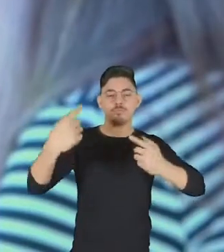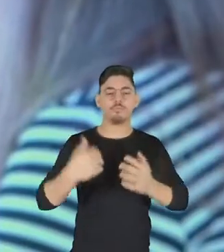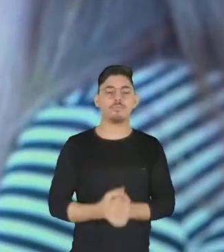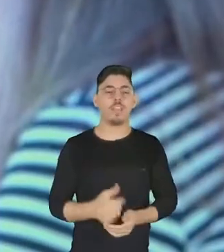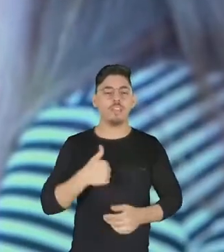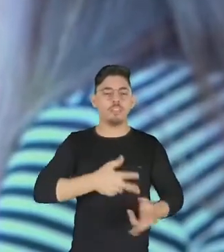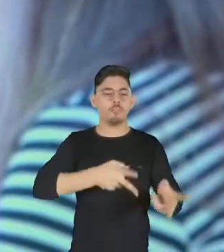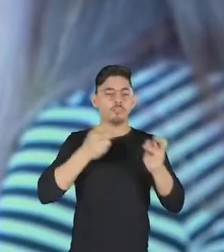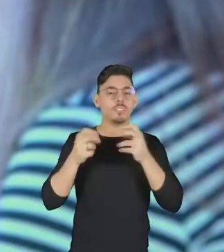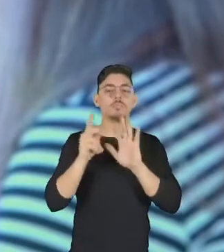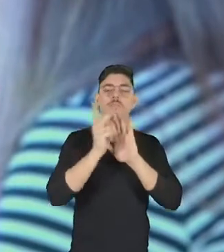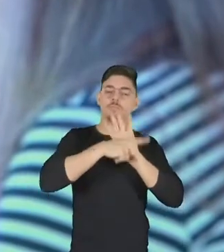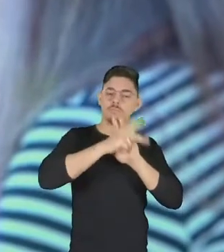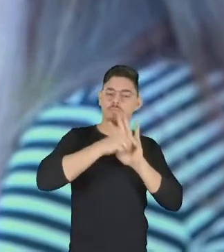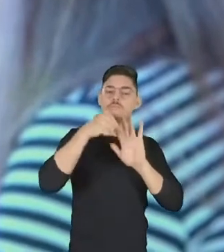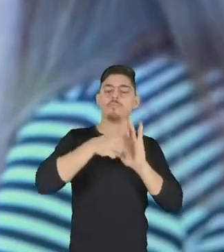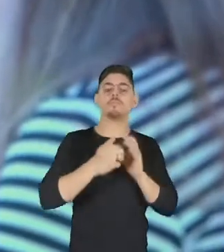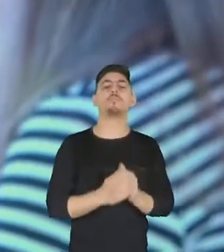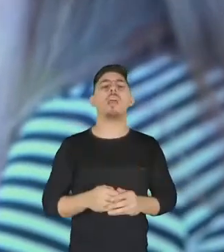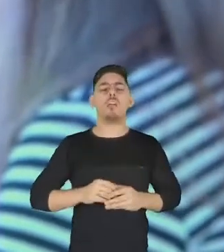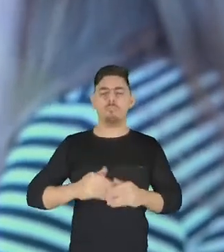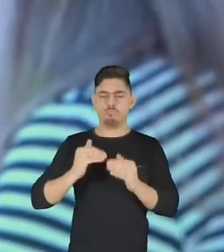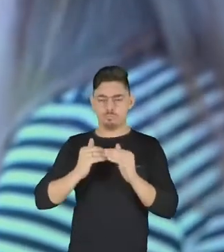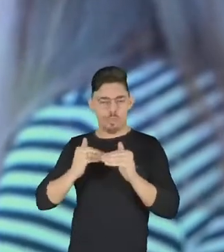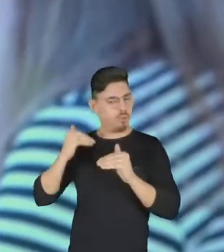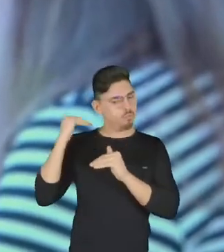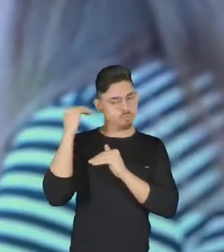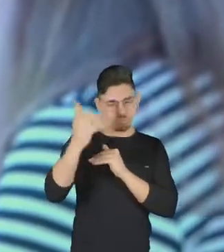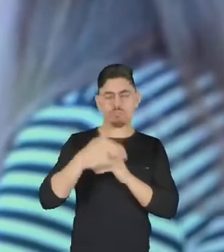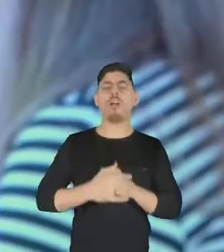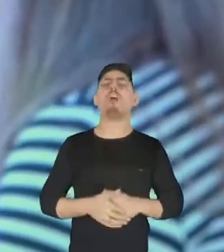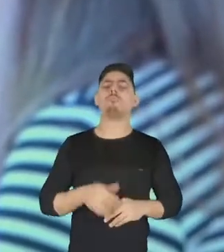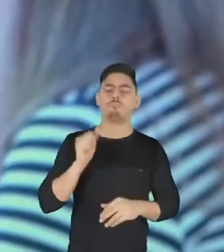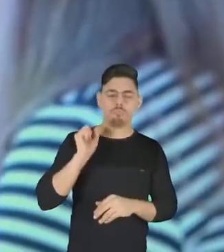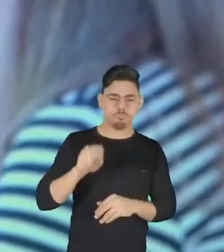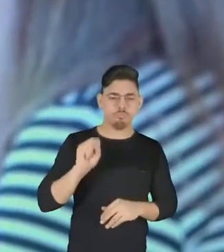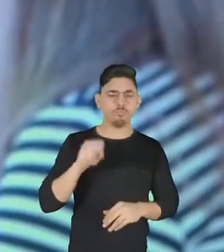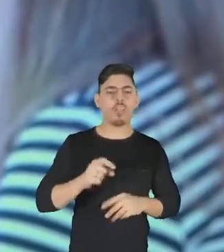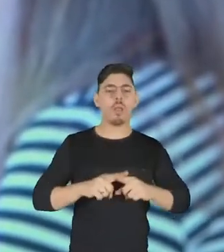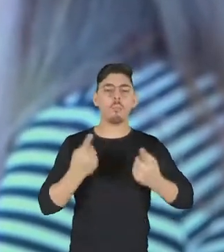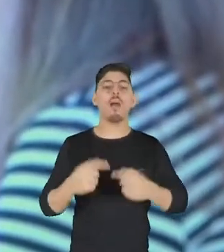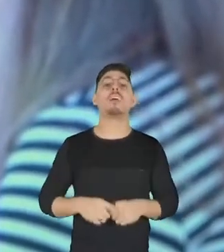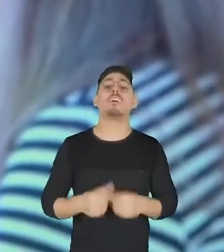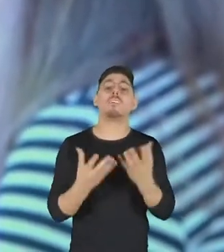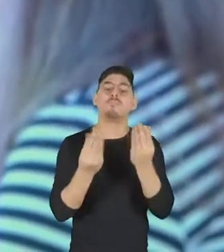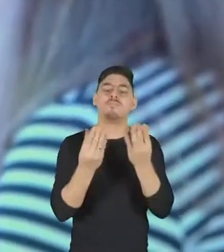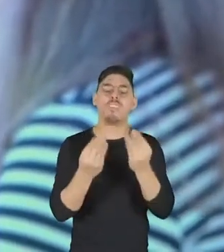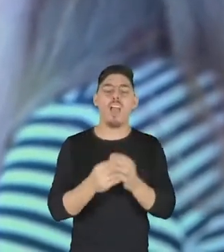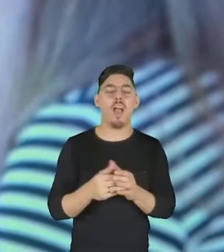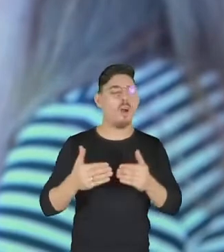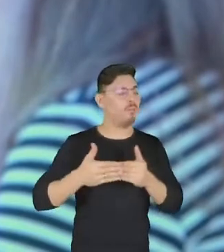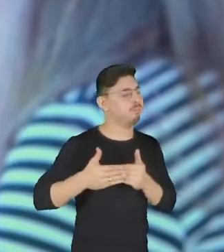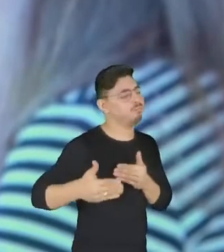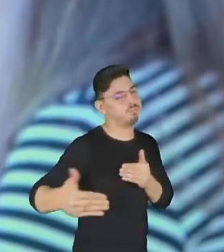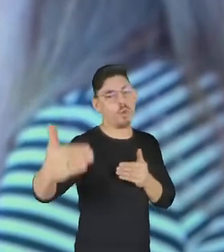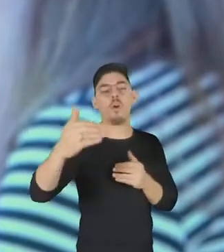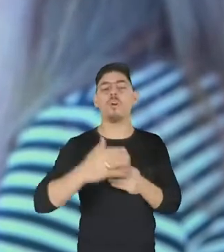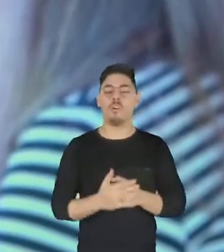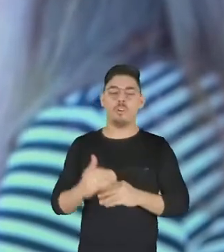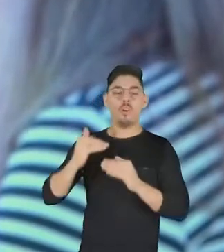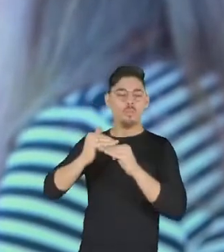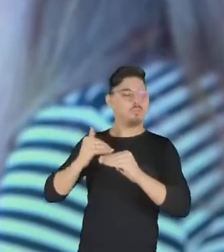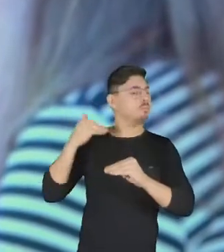que a Pivipenha, ela avançou muito, né, nesse desafio, mas a gente ainda tem uma grande jornada, né,